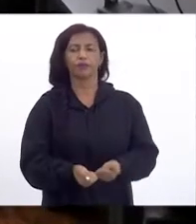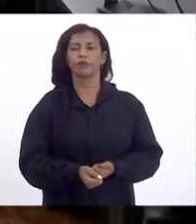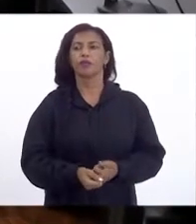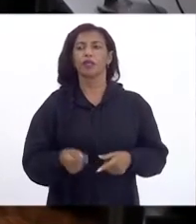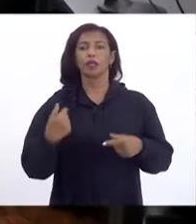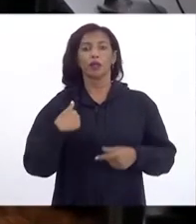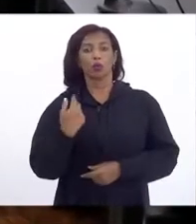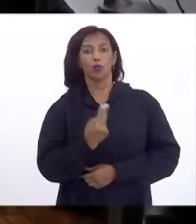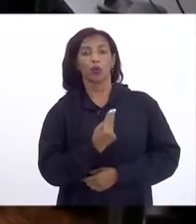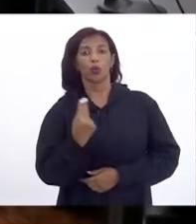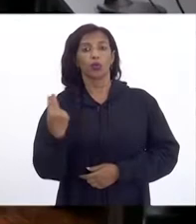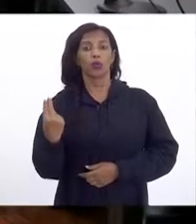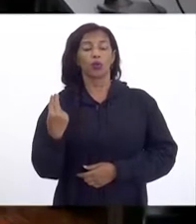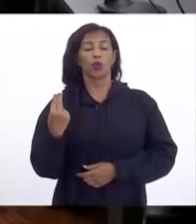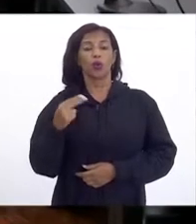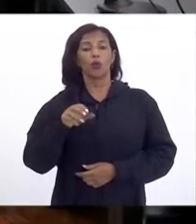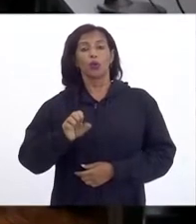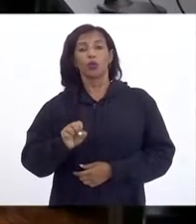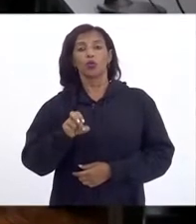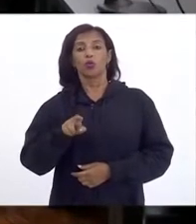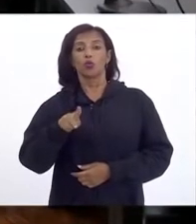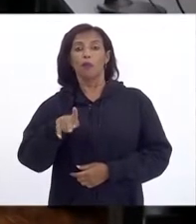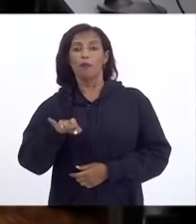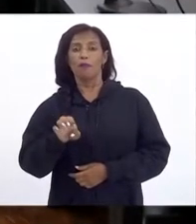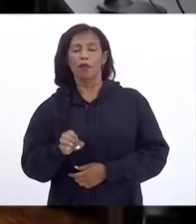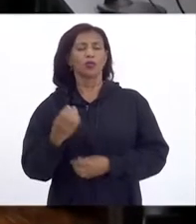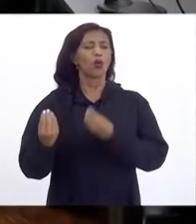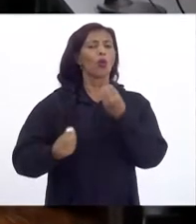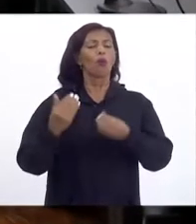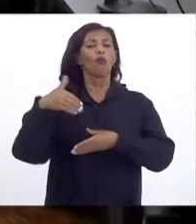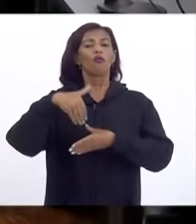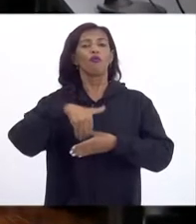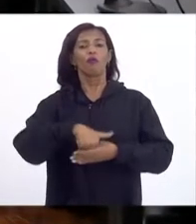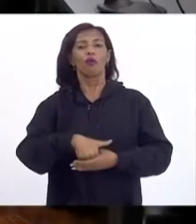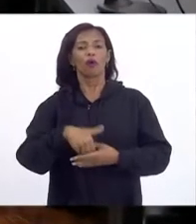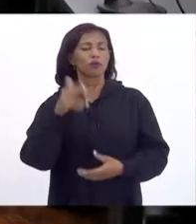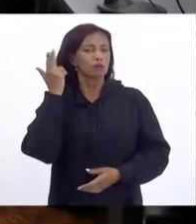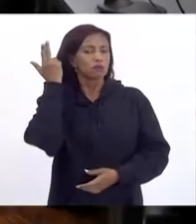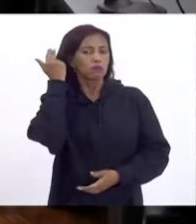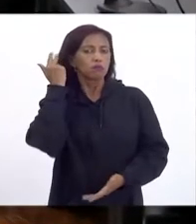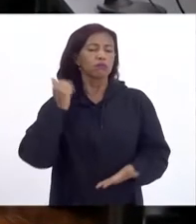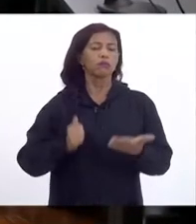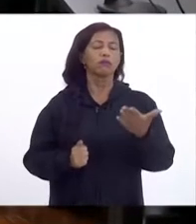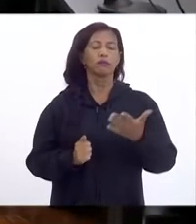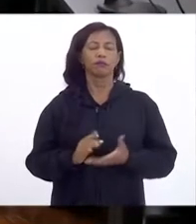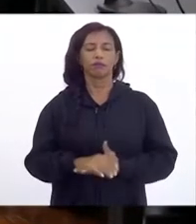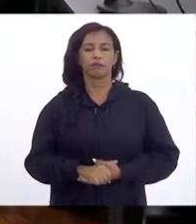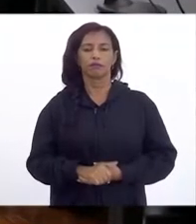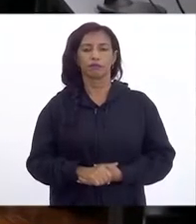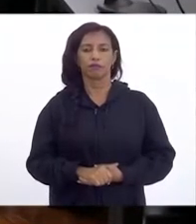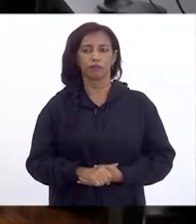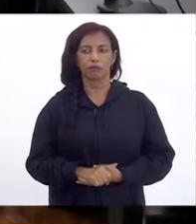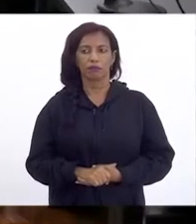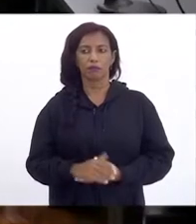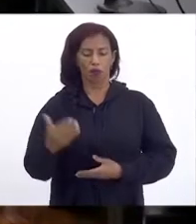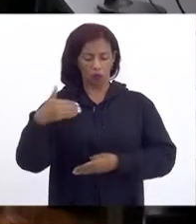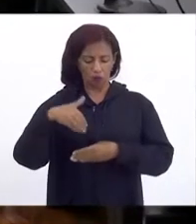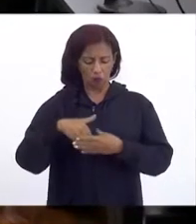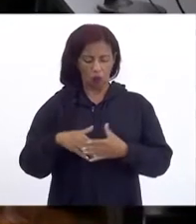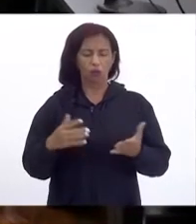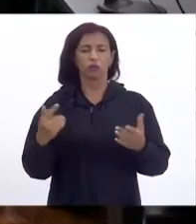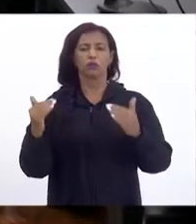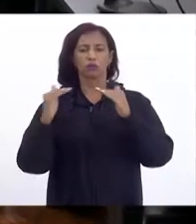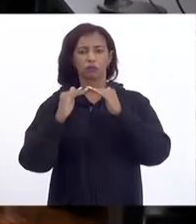colocou seu nome para ser um membro suplente. Como vota o deputado Eliomar Coelho? Voto também